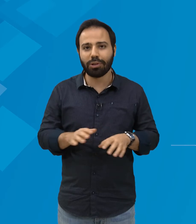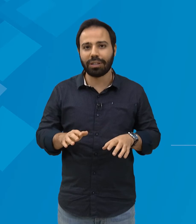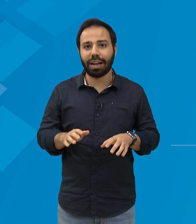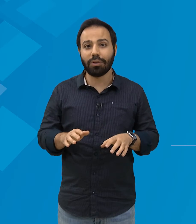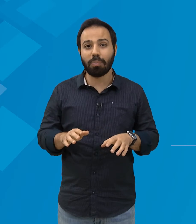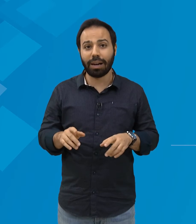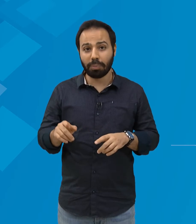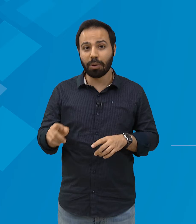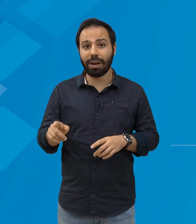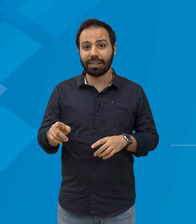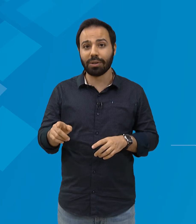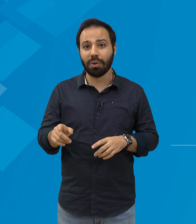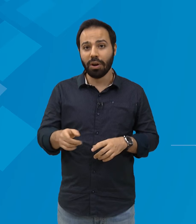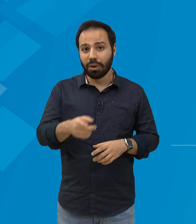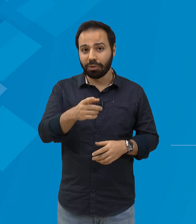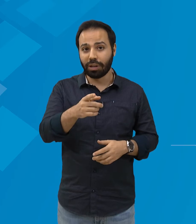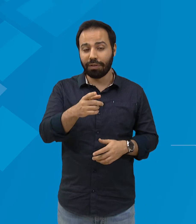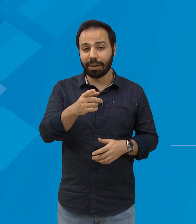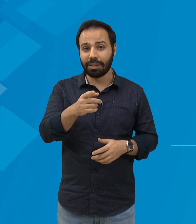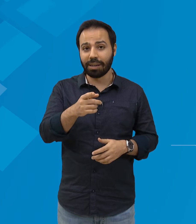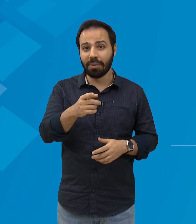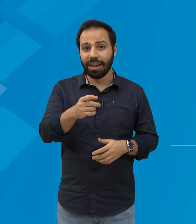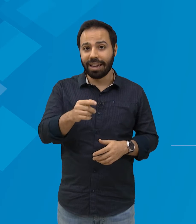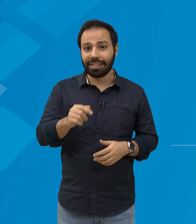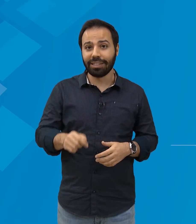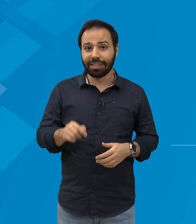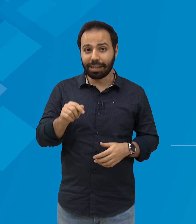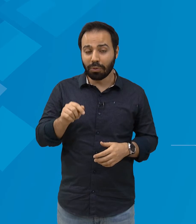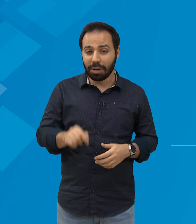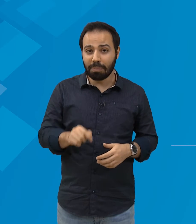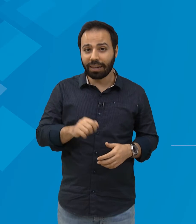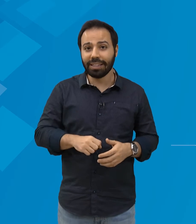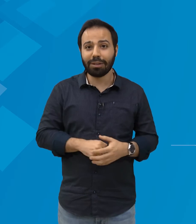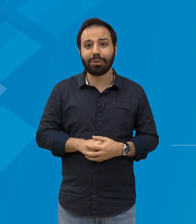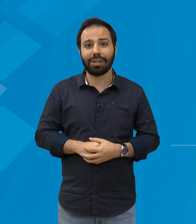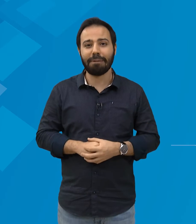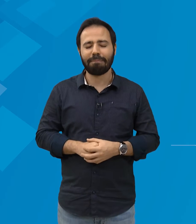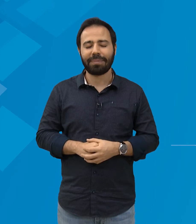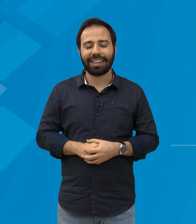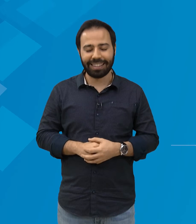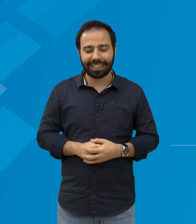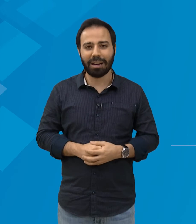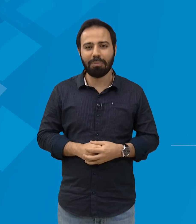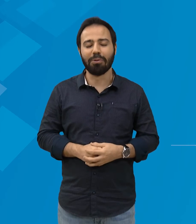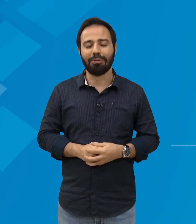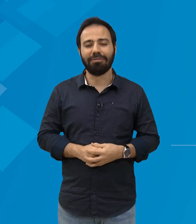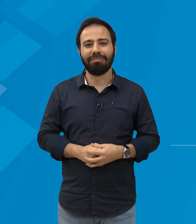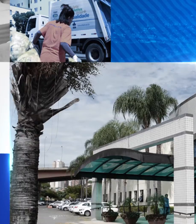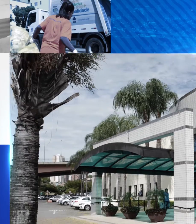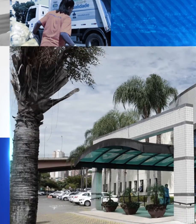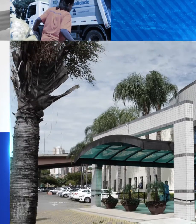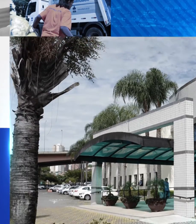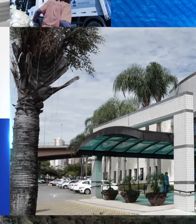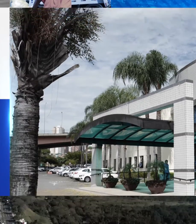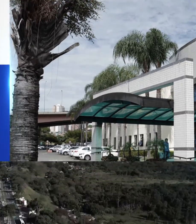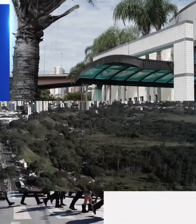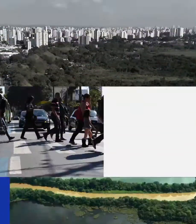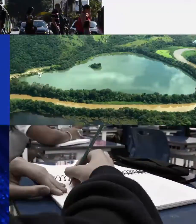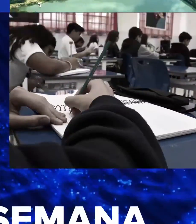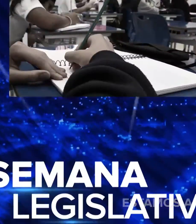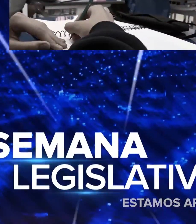totalmente projetado e operado pelo Brasil. O chefe da missão é cientista do INPE aqui de São José. É daqui a pouco.